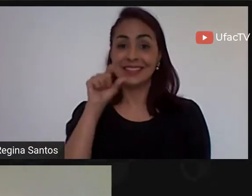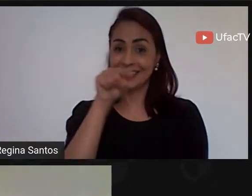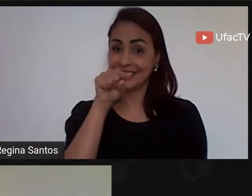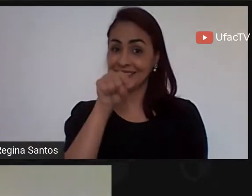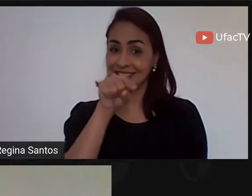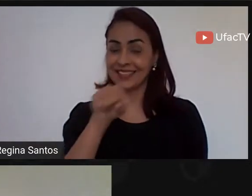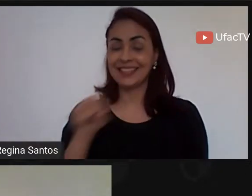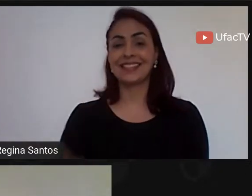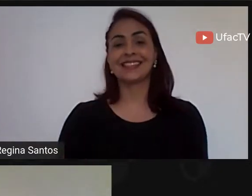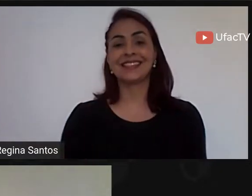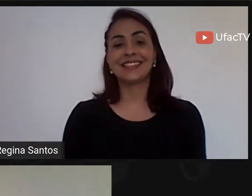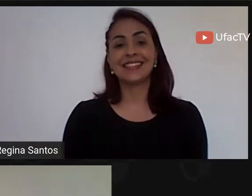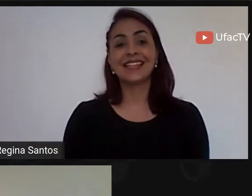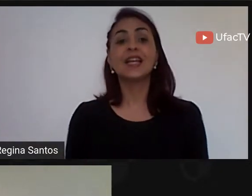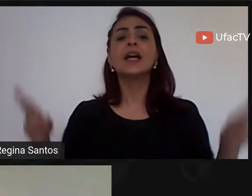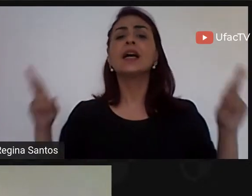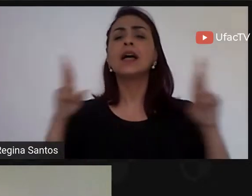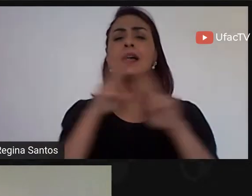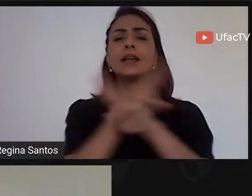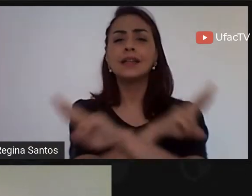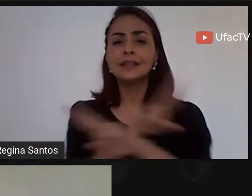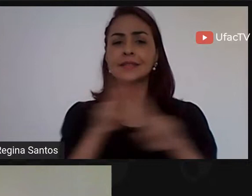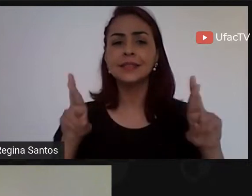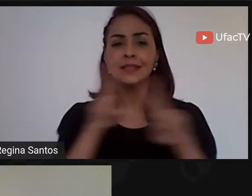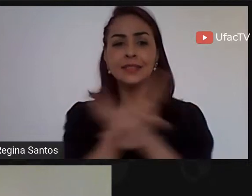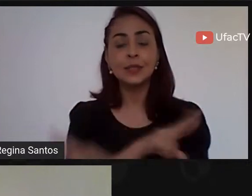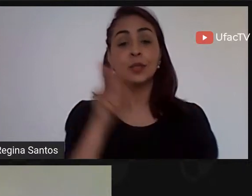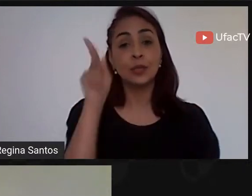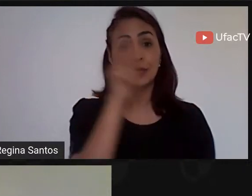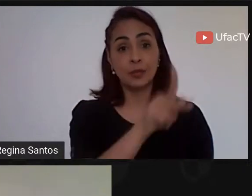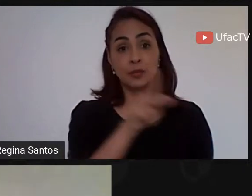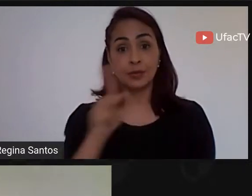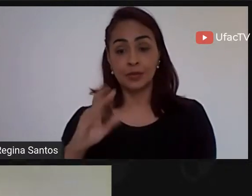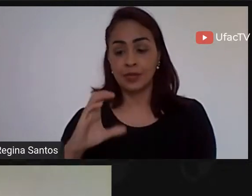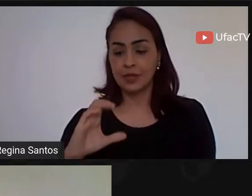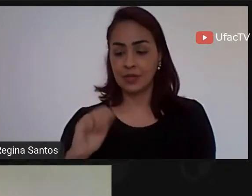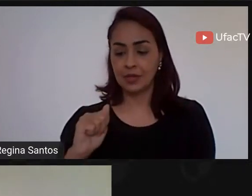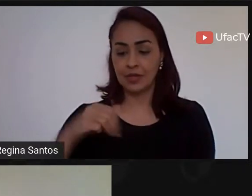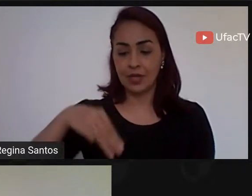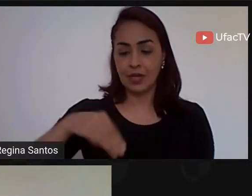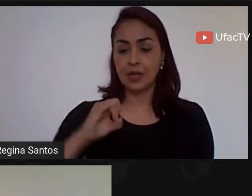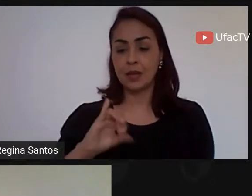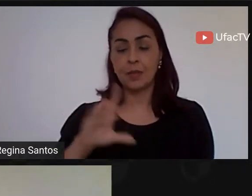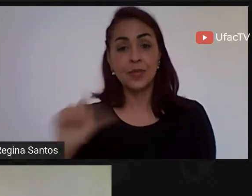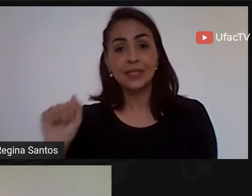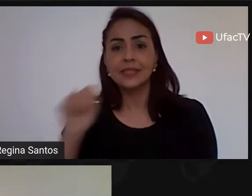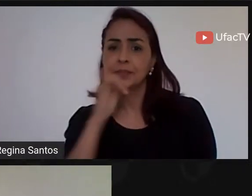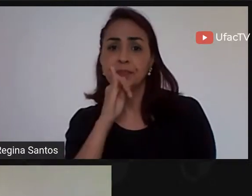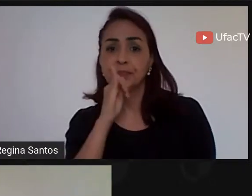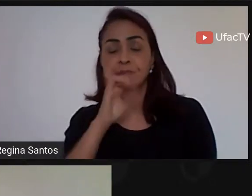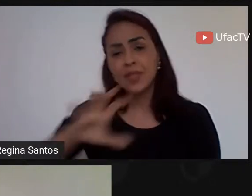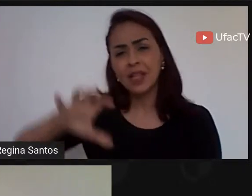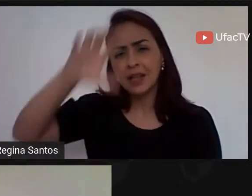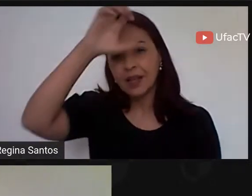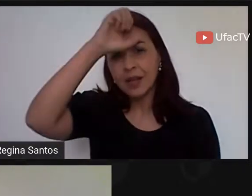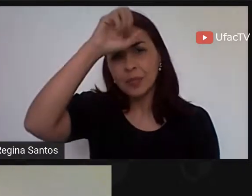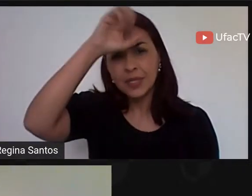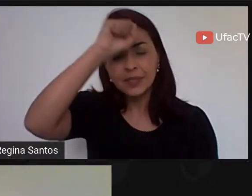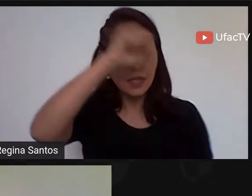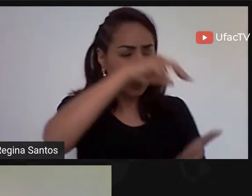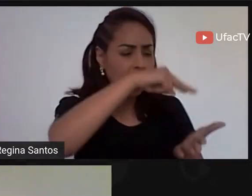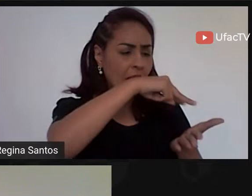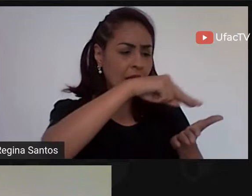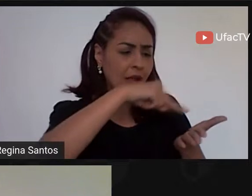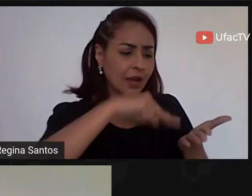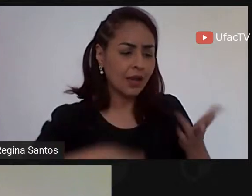essa relação da professora Camila, Volker, essa relação entre aprender a ler e aprender a pensar é